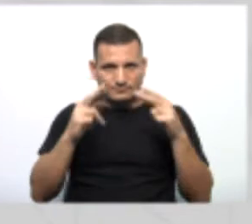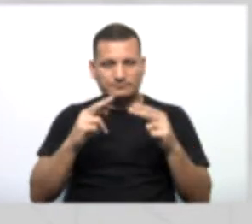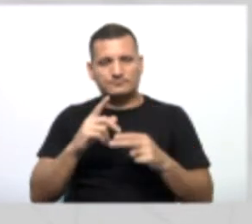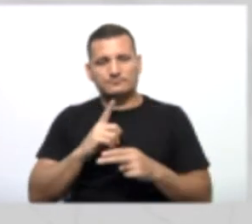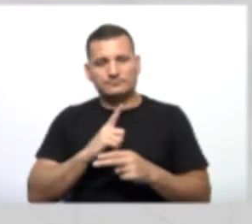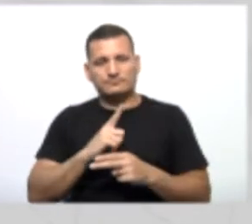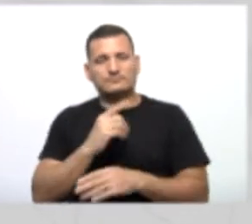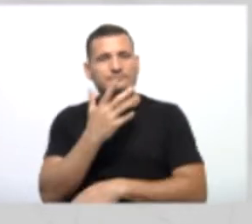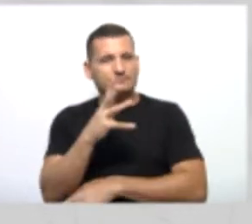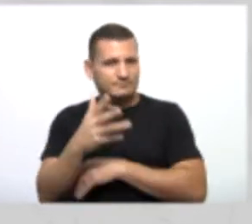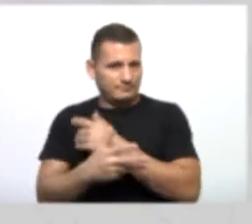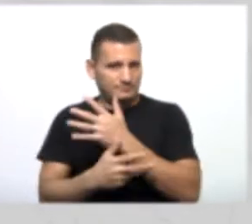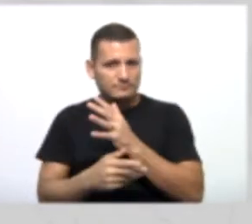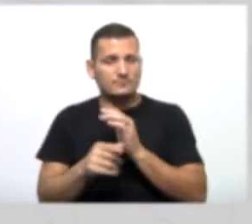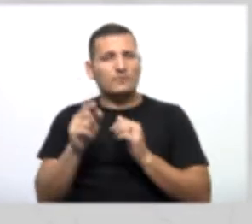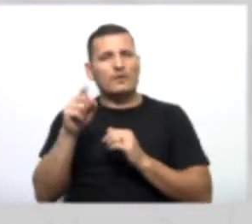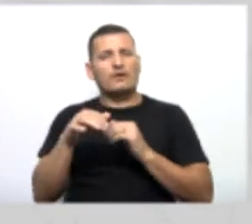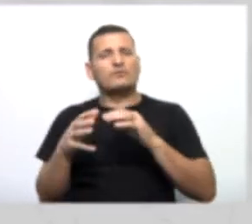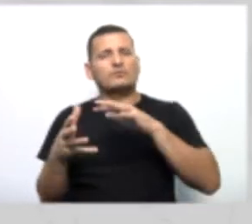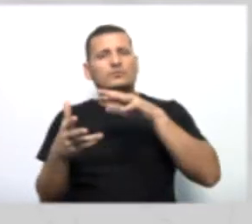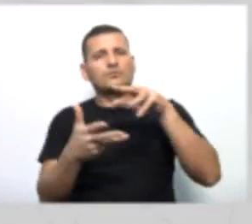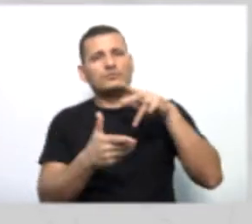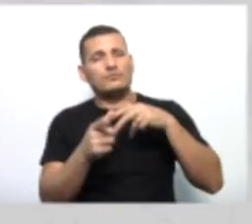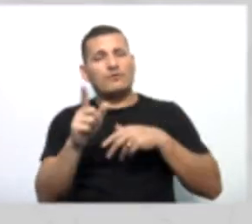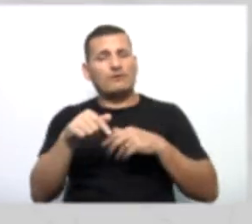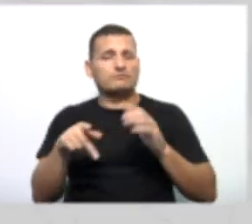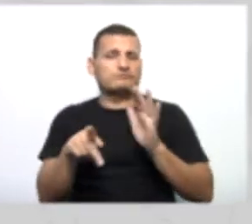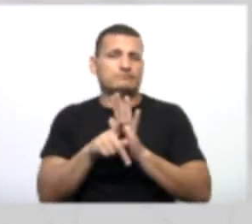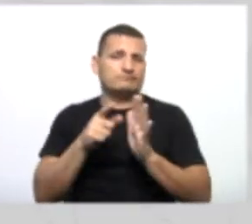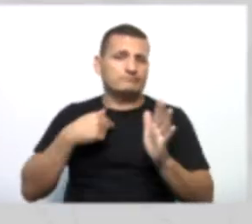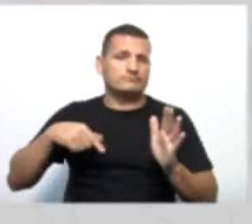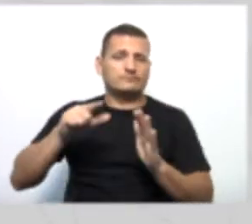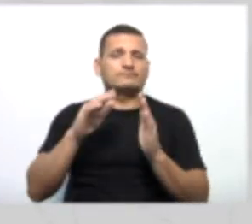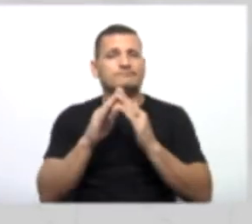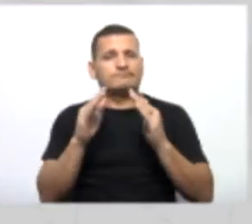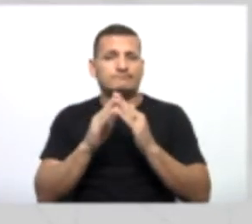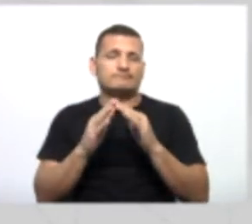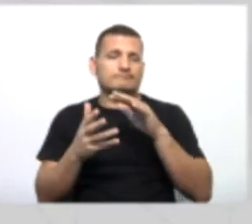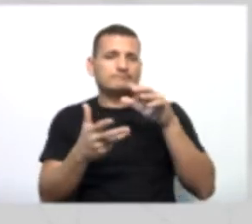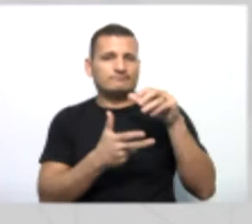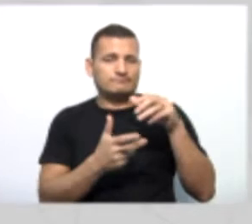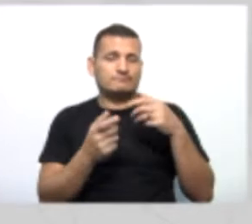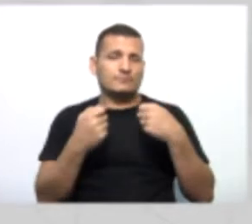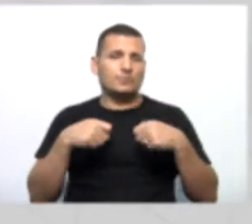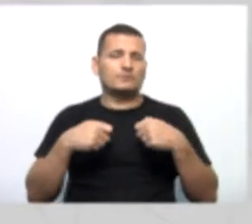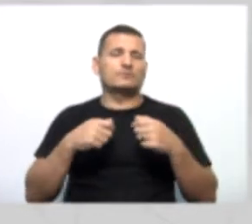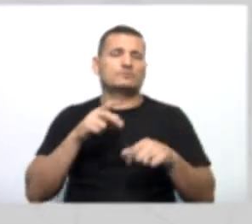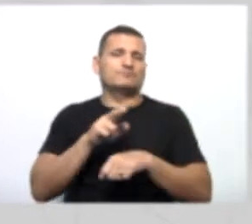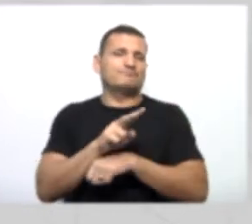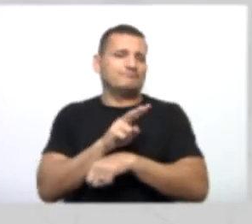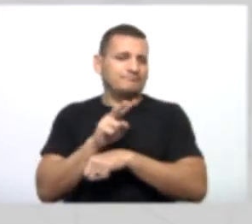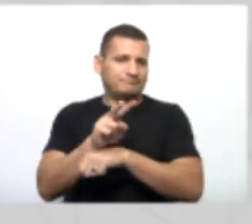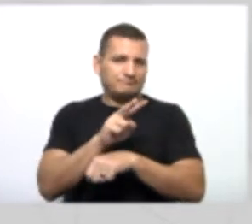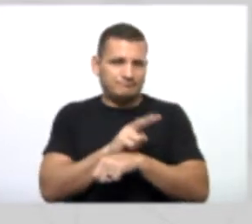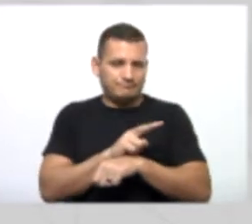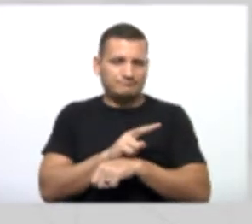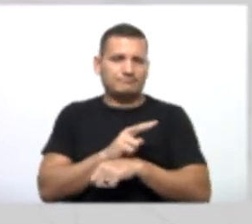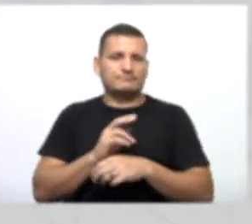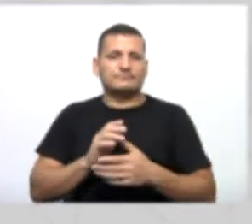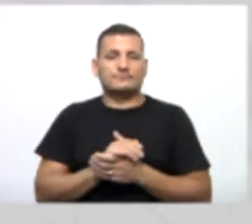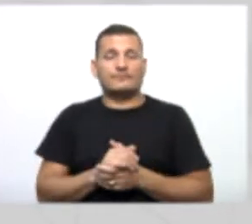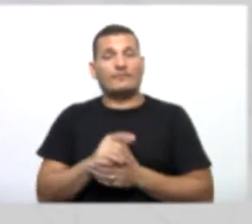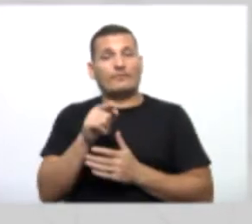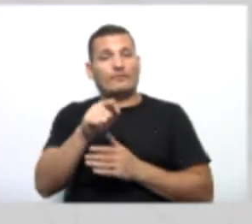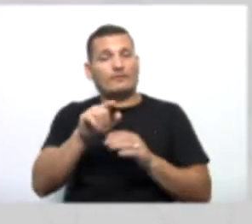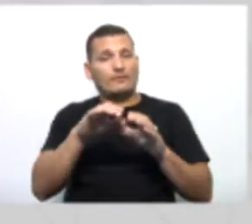mundo é isso daqui. É a nossa única casa e nós precisamos cuidar muito bem desse nosso lar. Essa